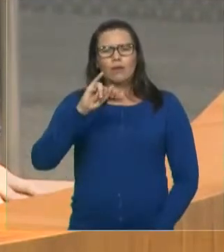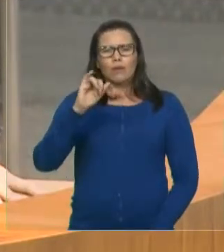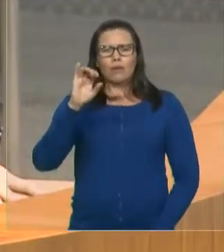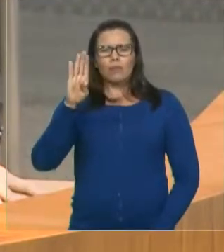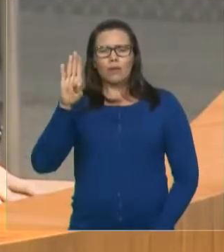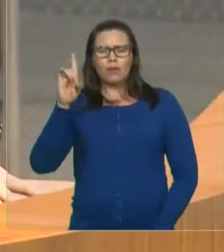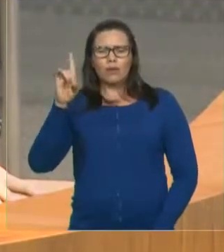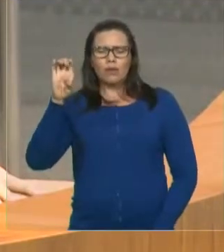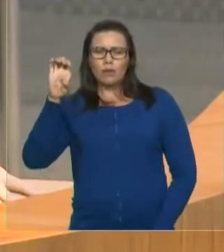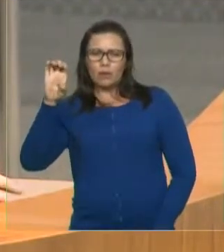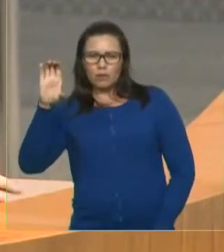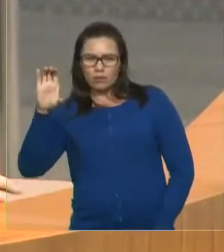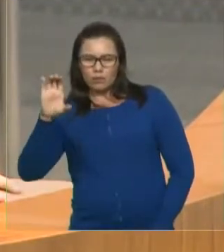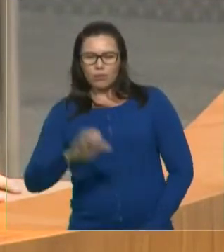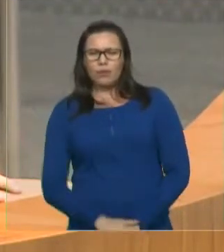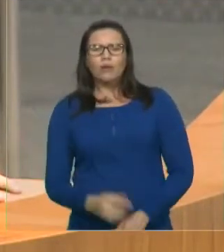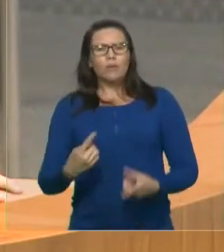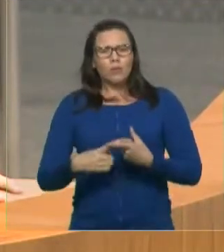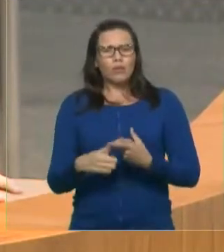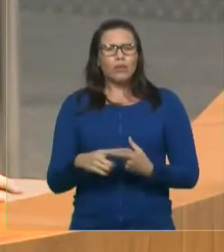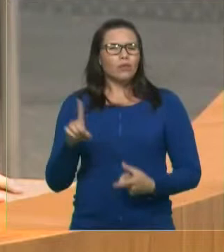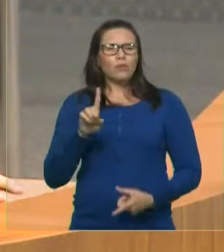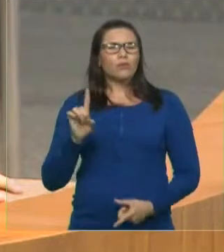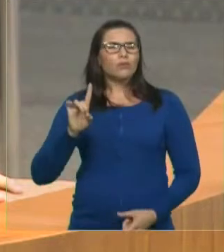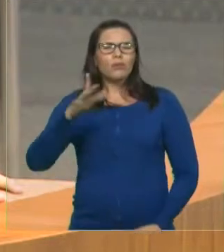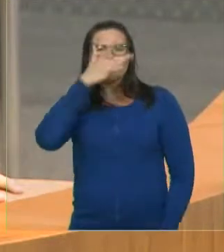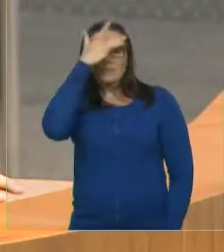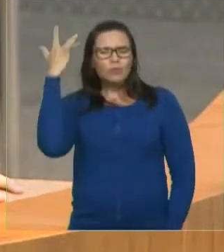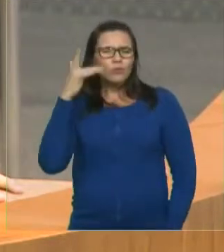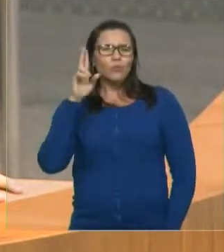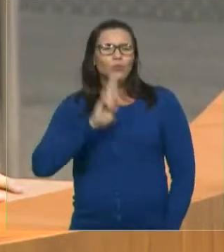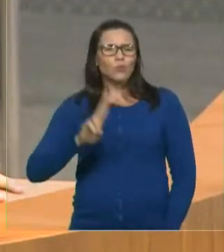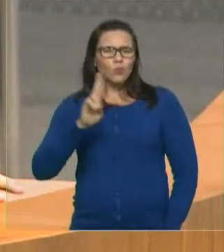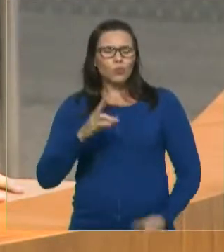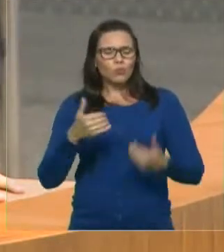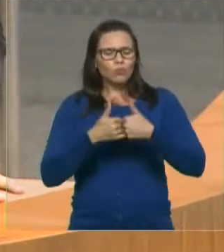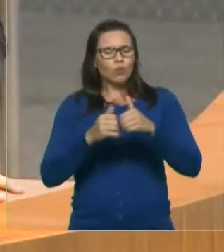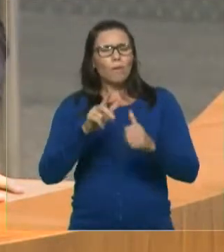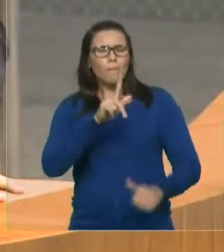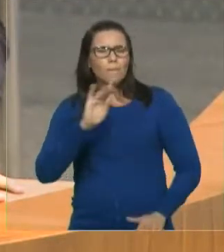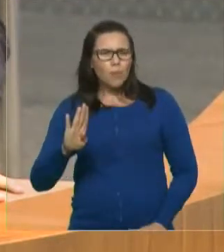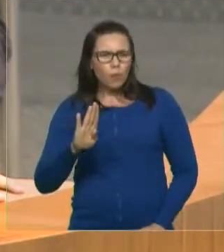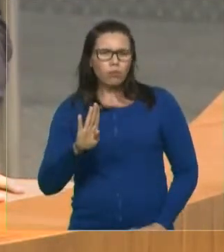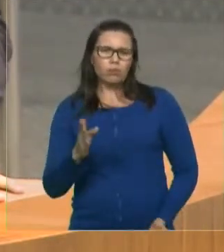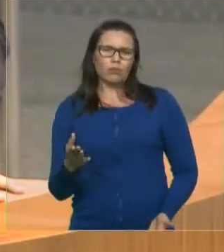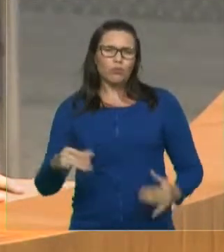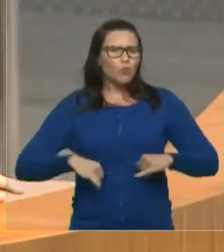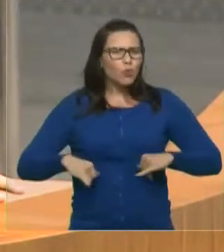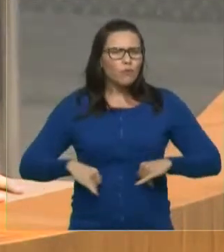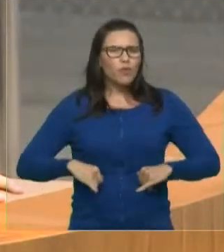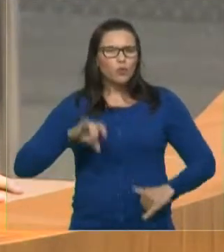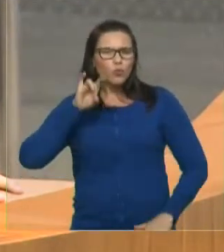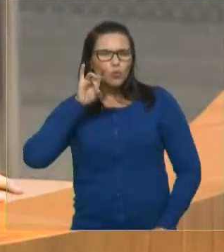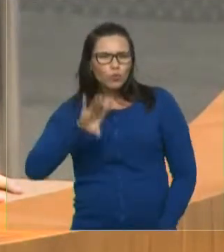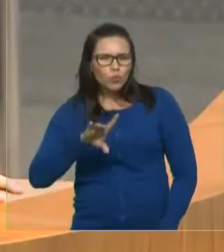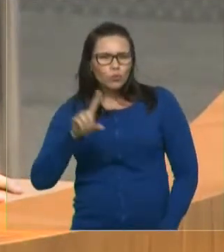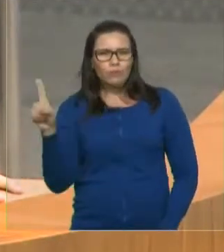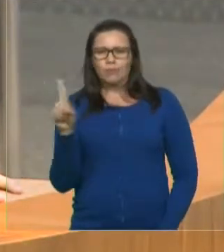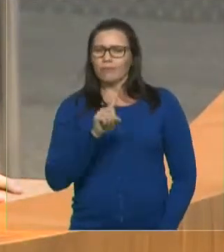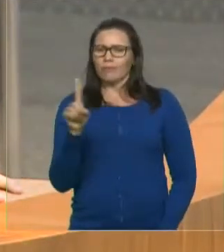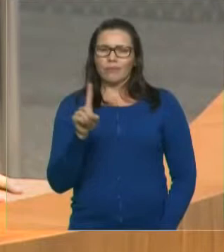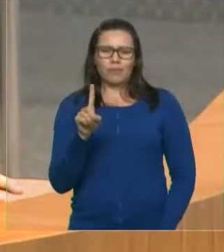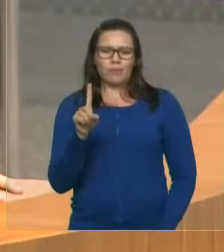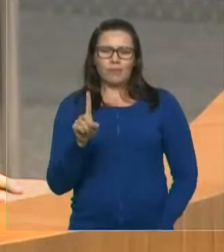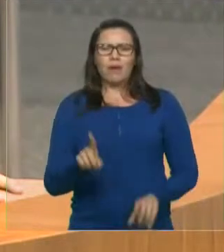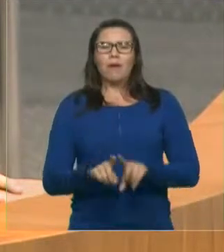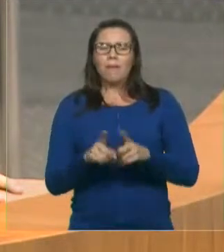dano ao consumidor, está sendo gerado um dano também, além de gerar um dano ao obreiro, ao trabalhador, está sendo gerado um dano também